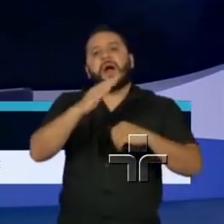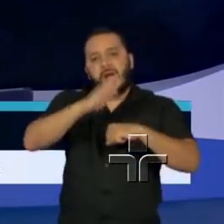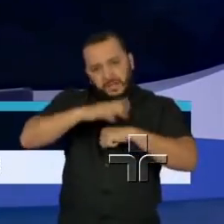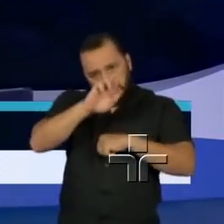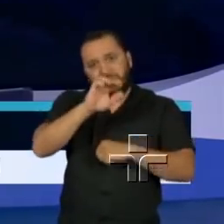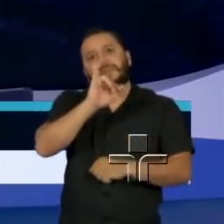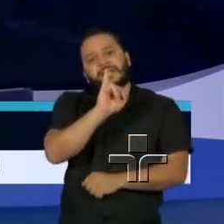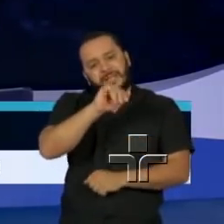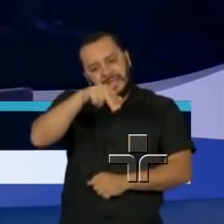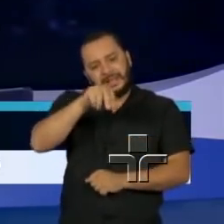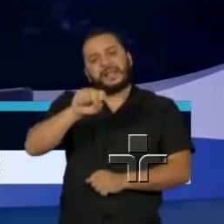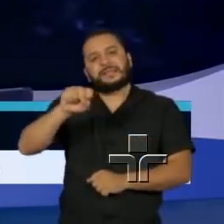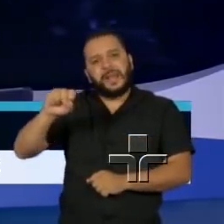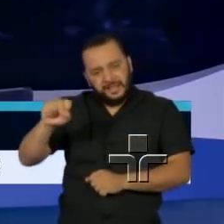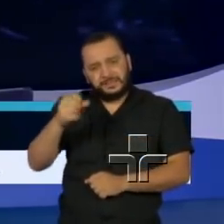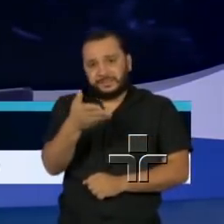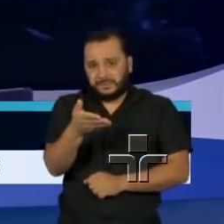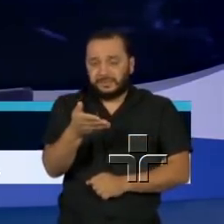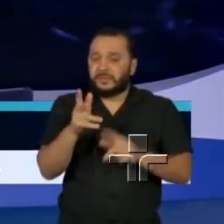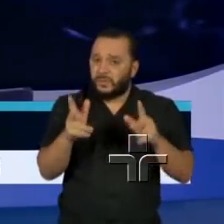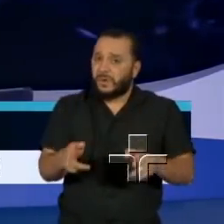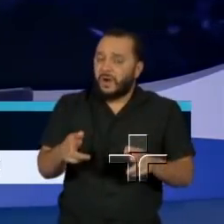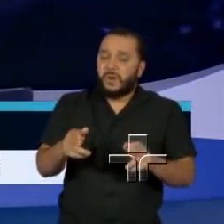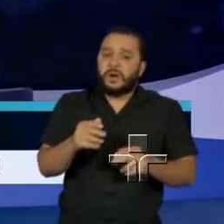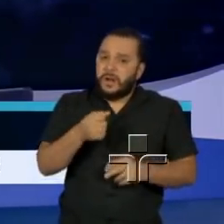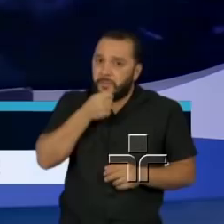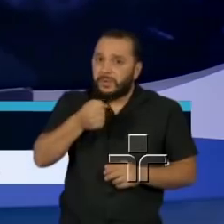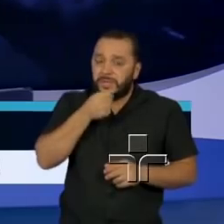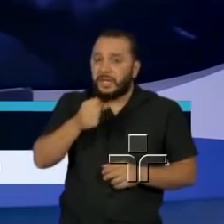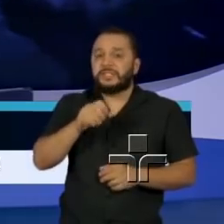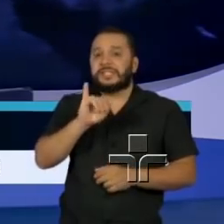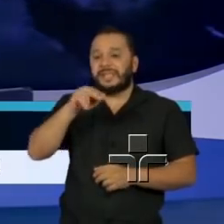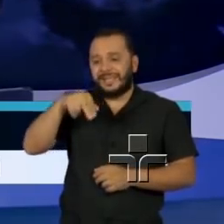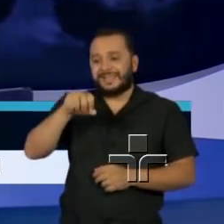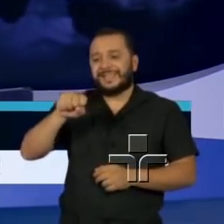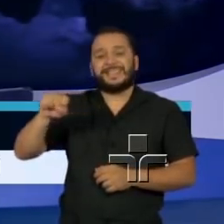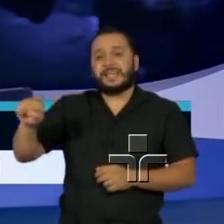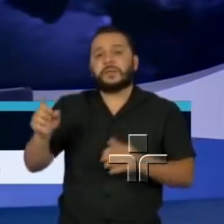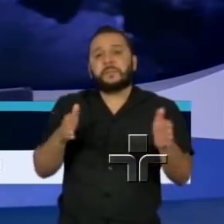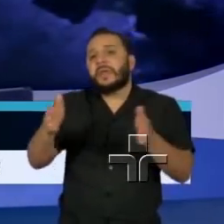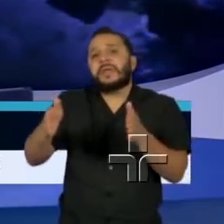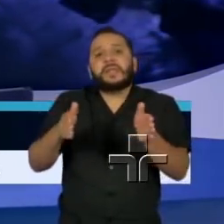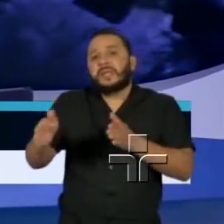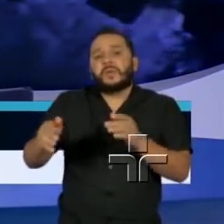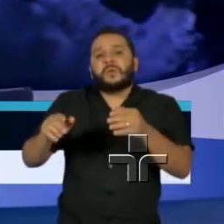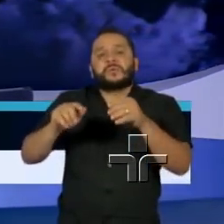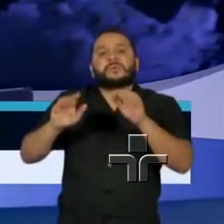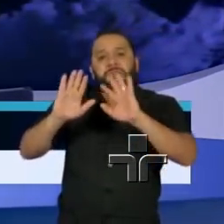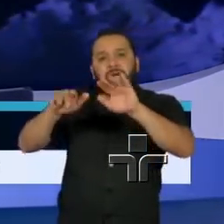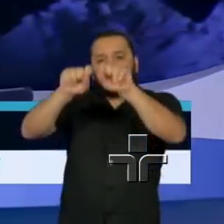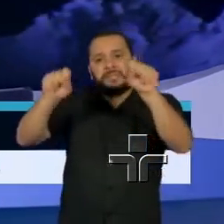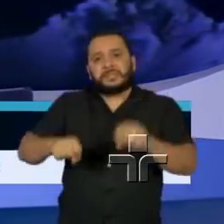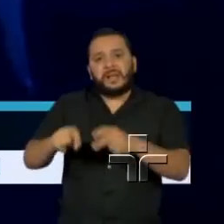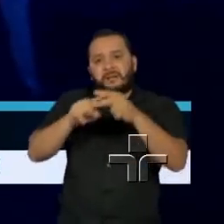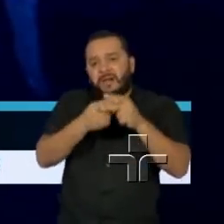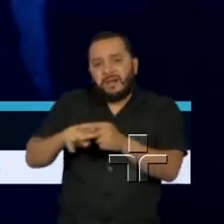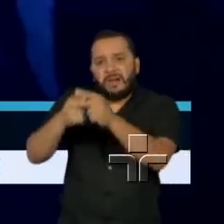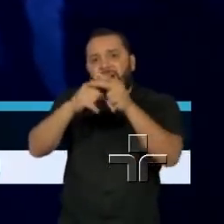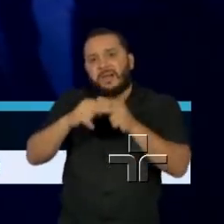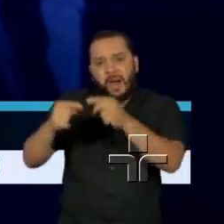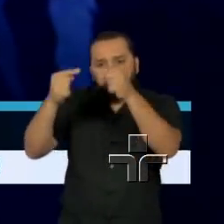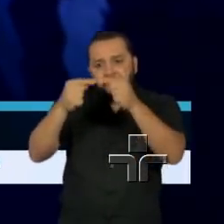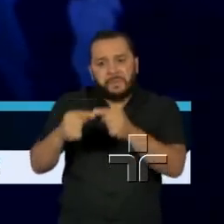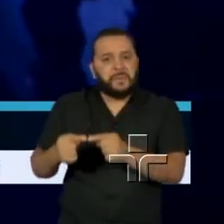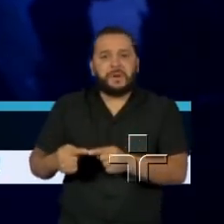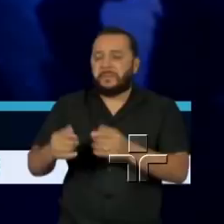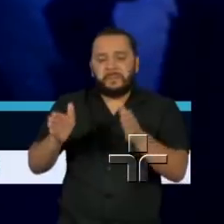Seguro Social. Como mostramos na reportagem, o Instituto informou que ainda não tem um prazo para que tudo esteja normalizado.